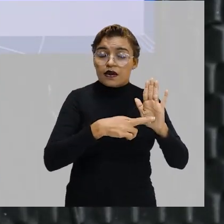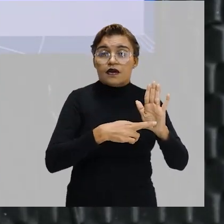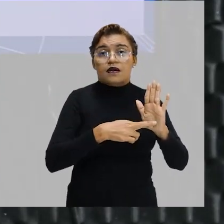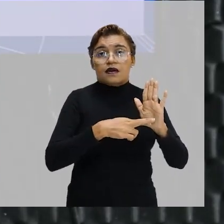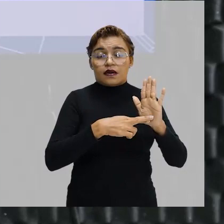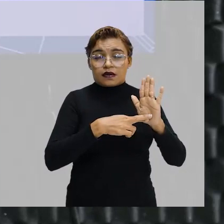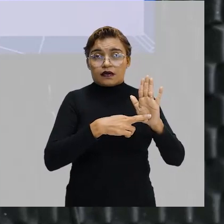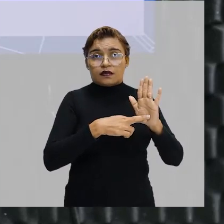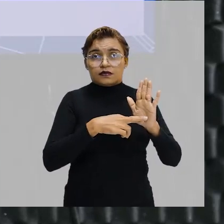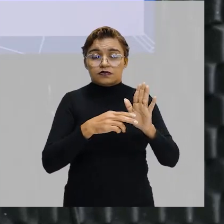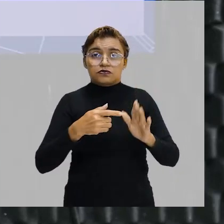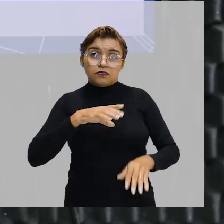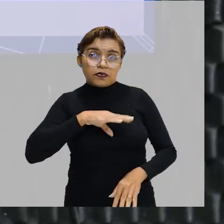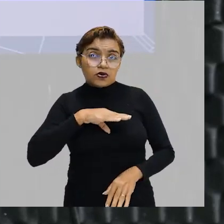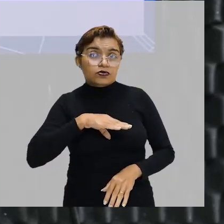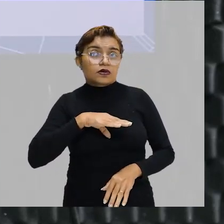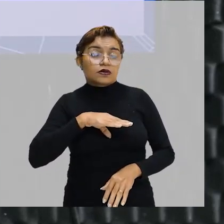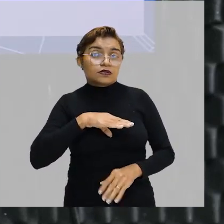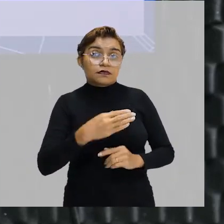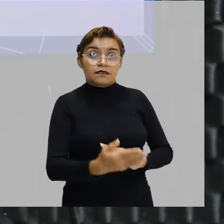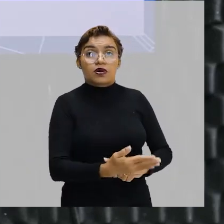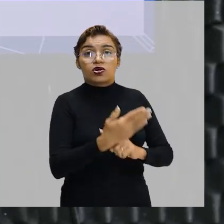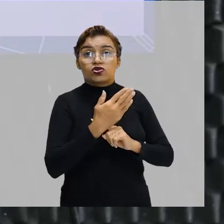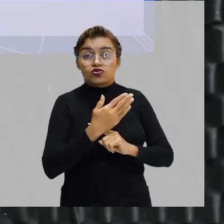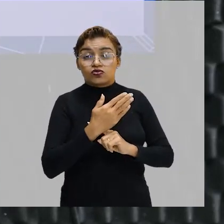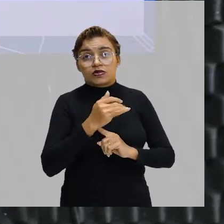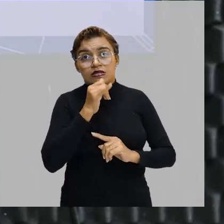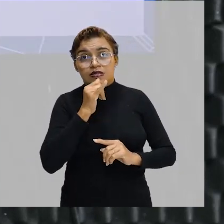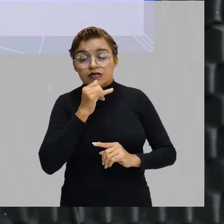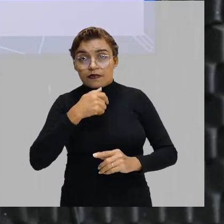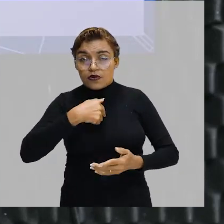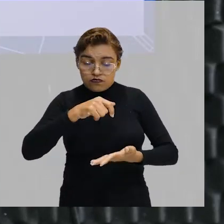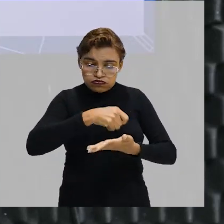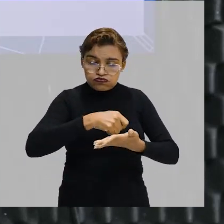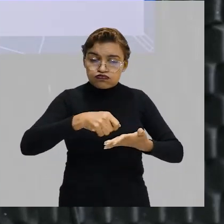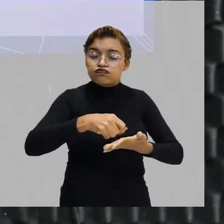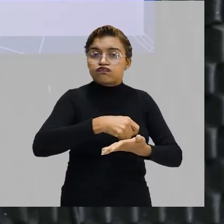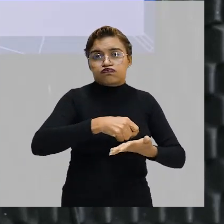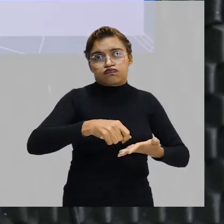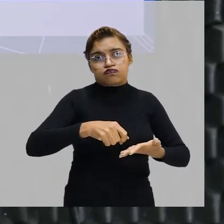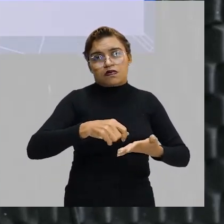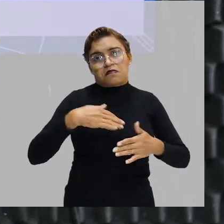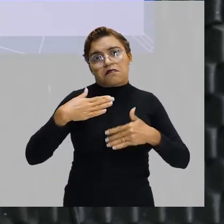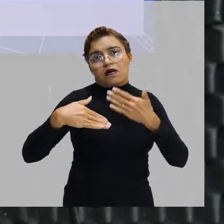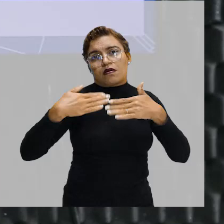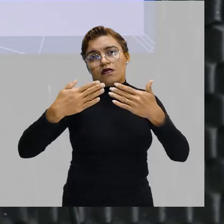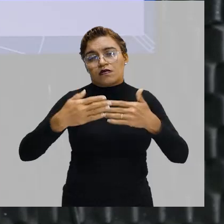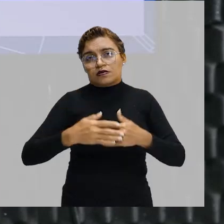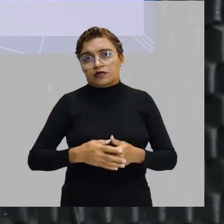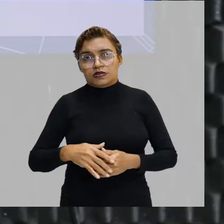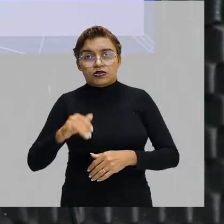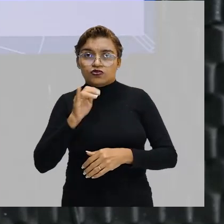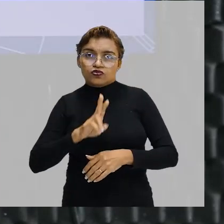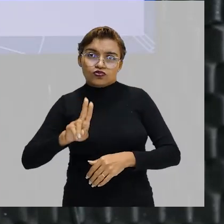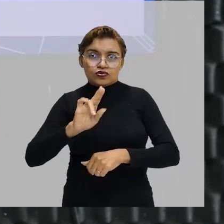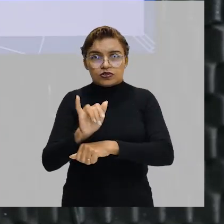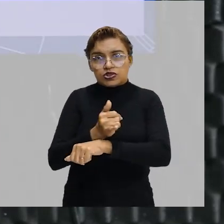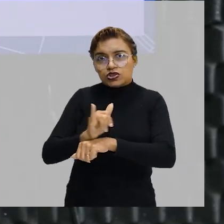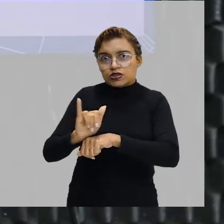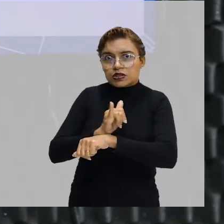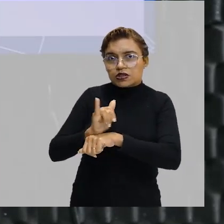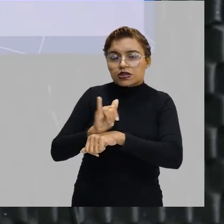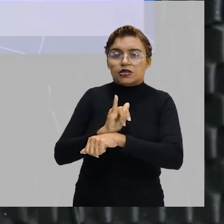Ou seja, tudo isso vai possibilitar ao produtor, no caso você, Chuchu, a adoção de estratégias bem